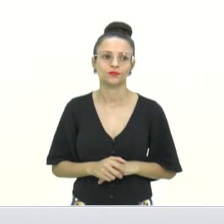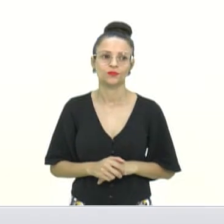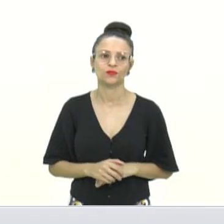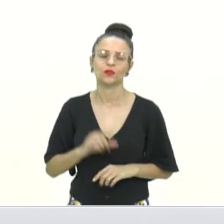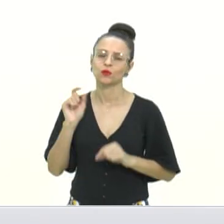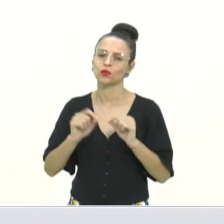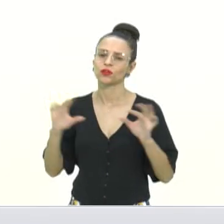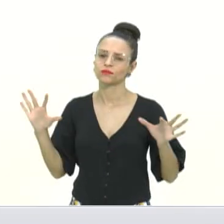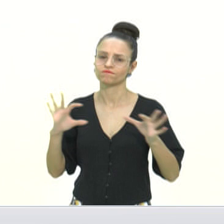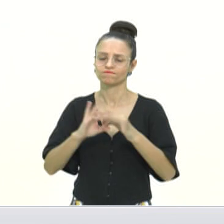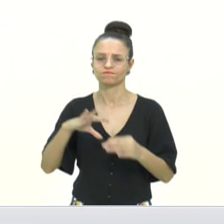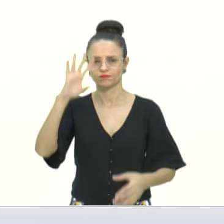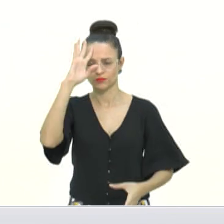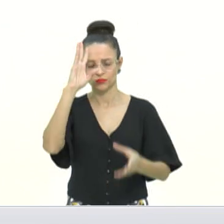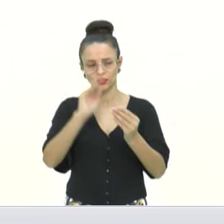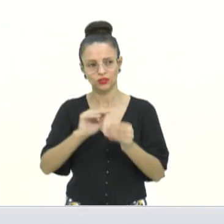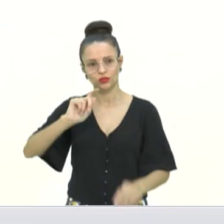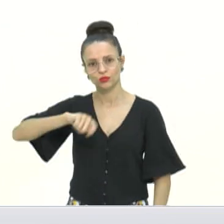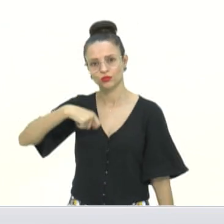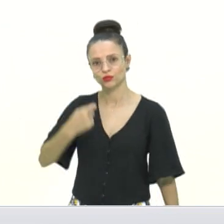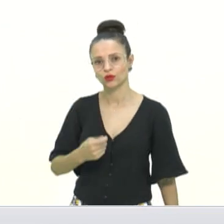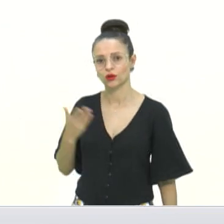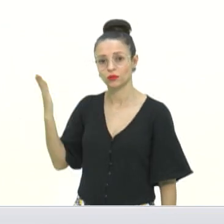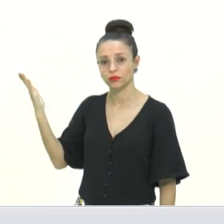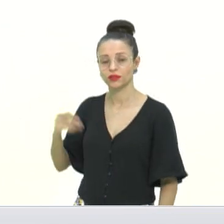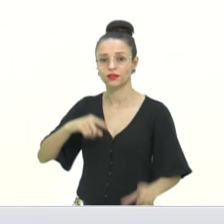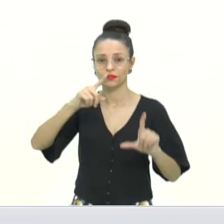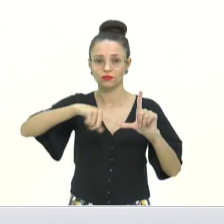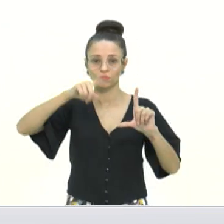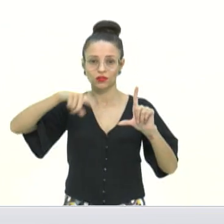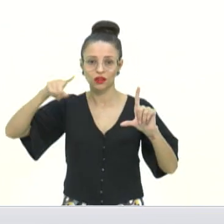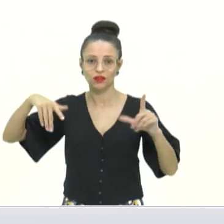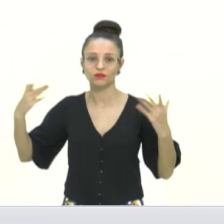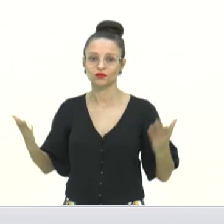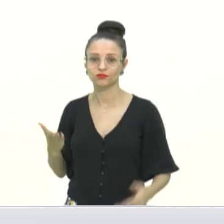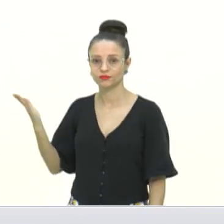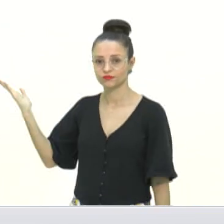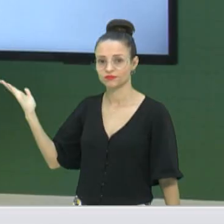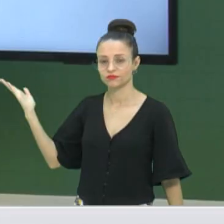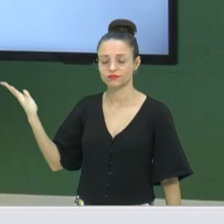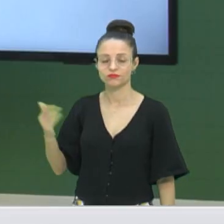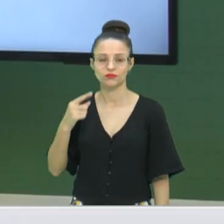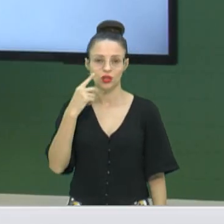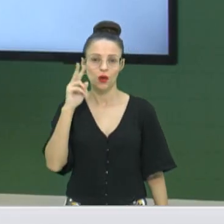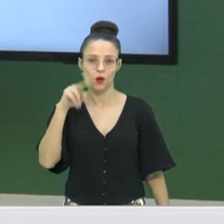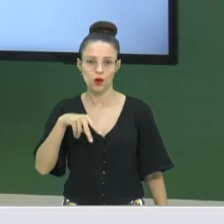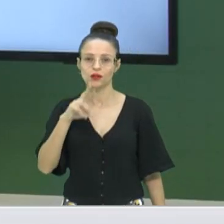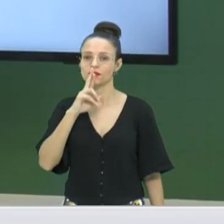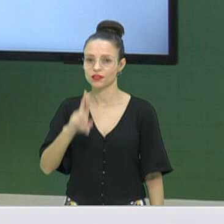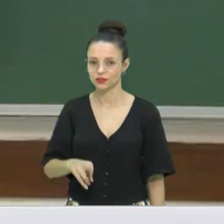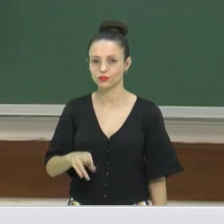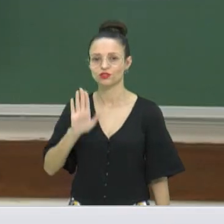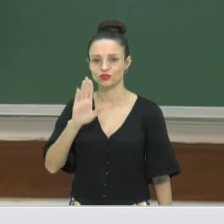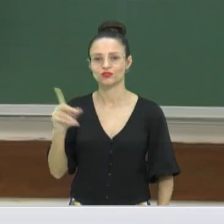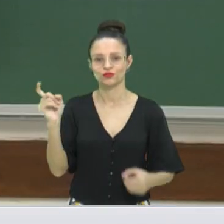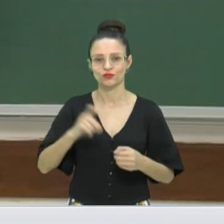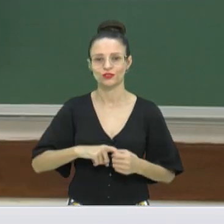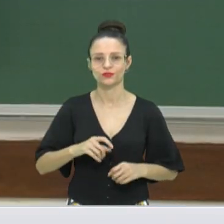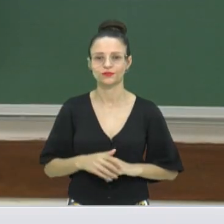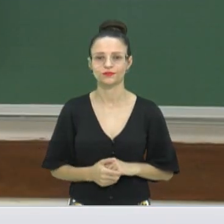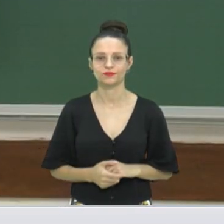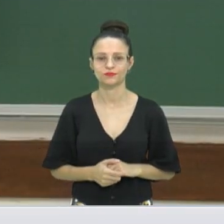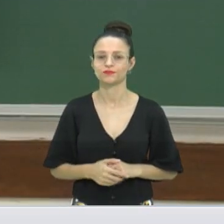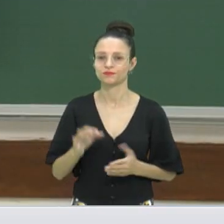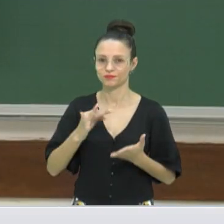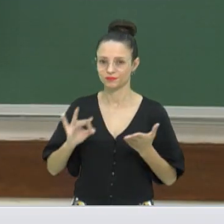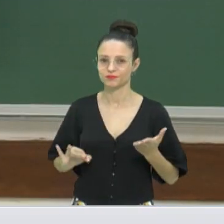O que é possível compreender a partir do gráfico? Tá aqui o gráfico, dá uma olhadinha, responda e a gente já volta